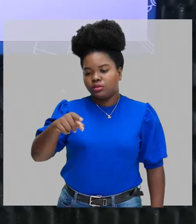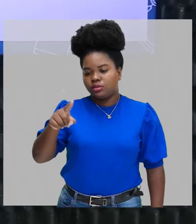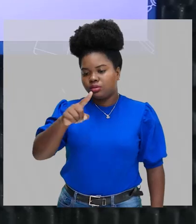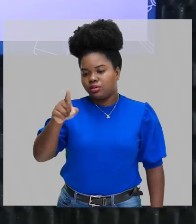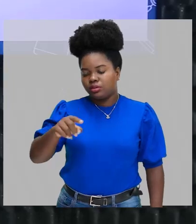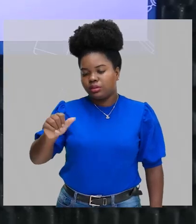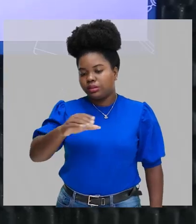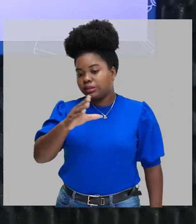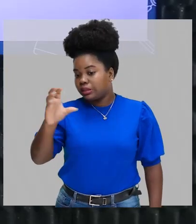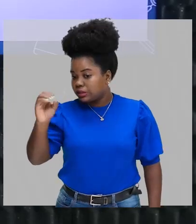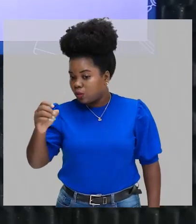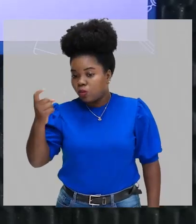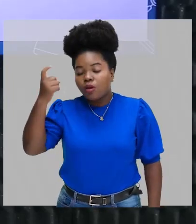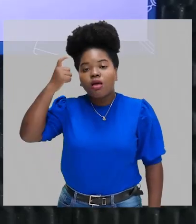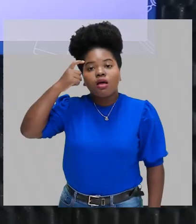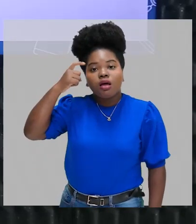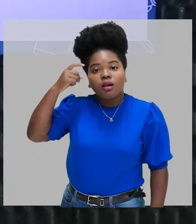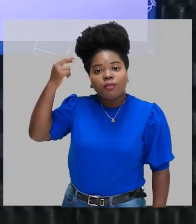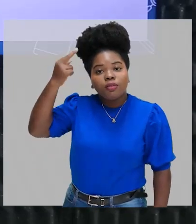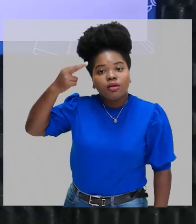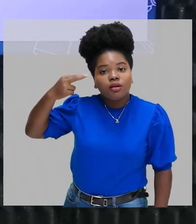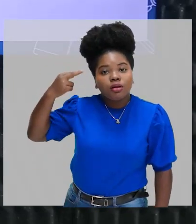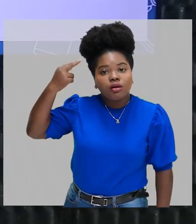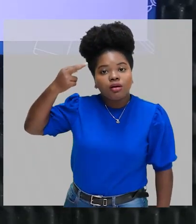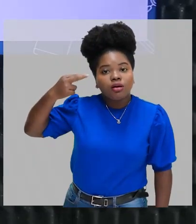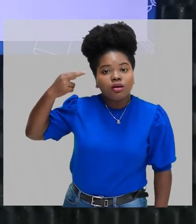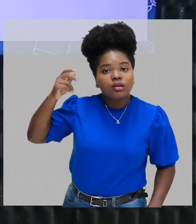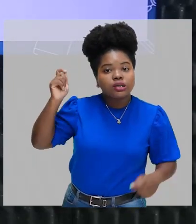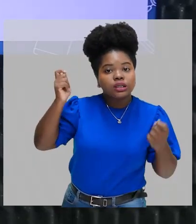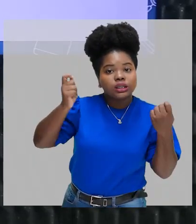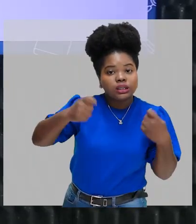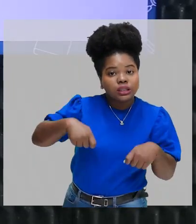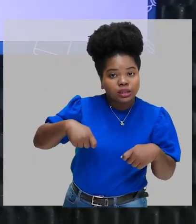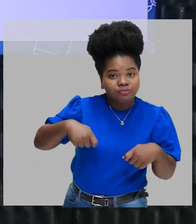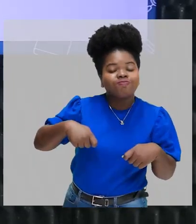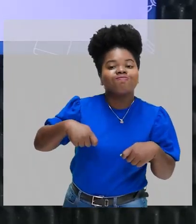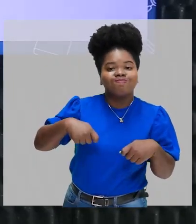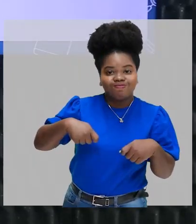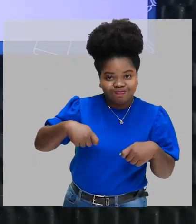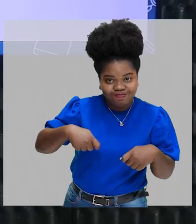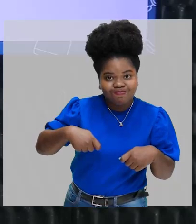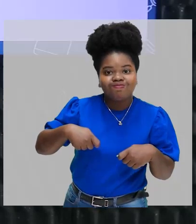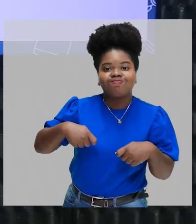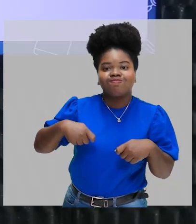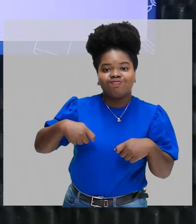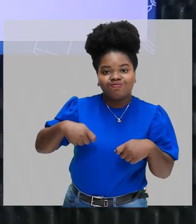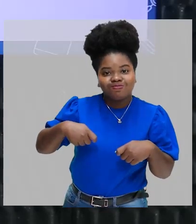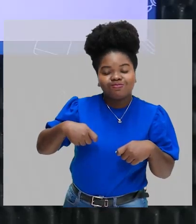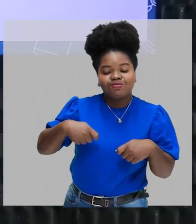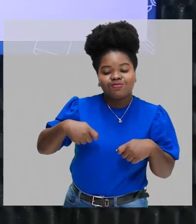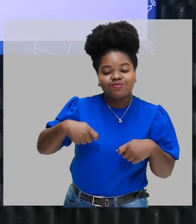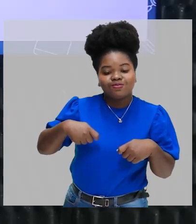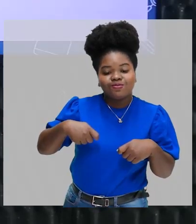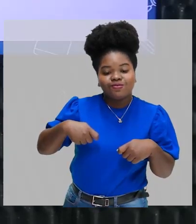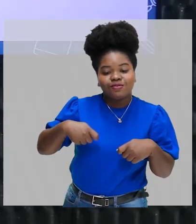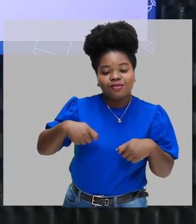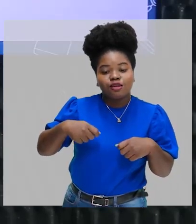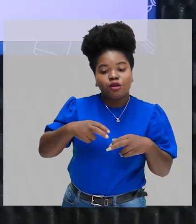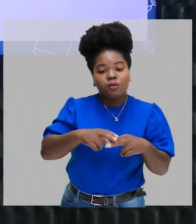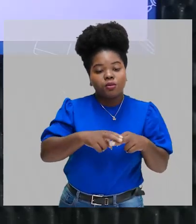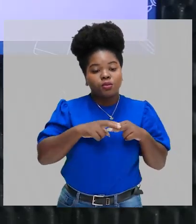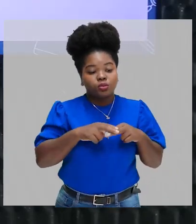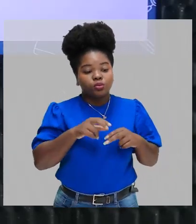Descolonização do pensamento, que pode ser possível, que é possível, melhor dizendo, devido à